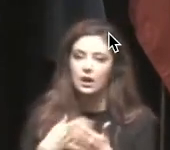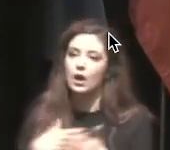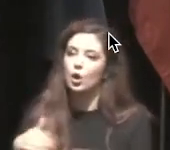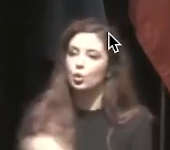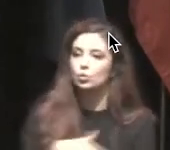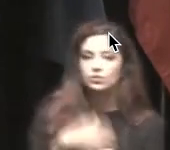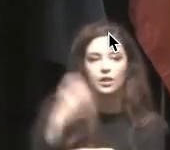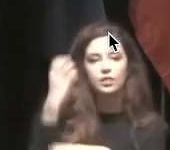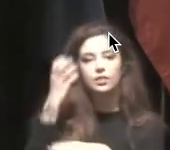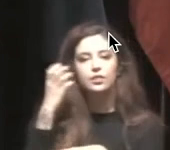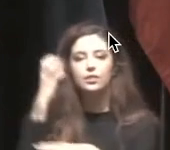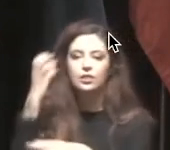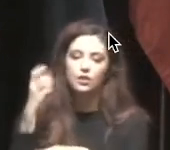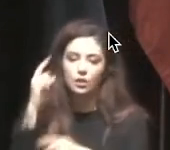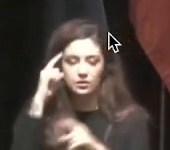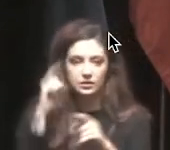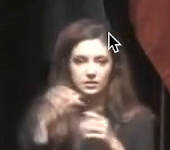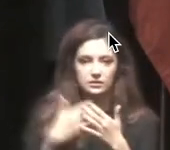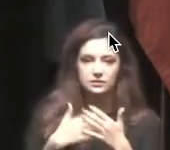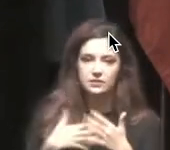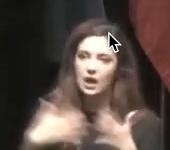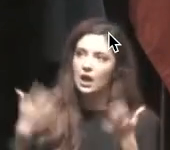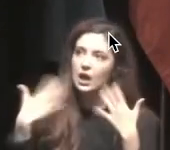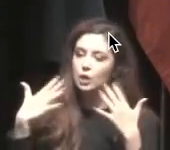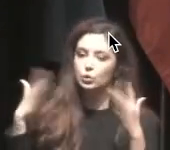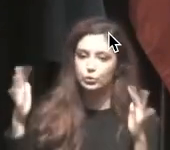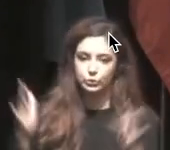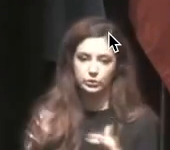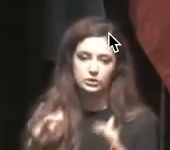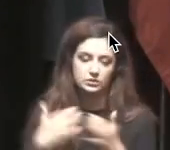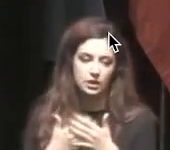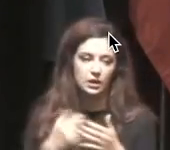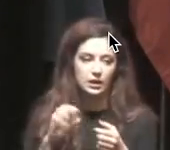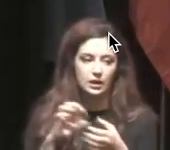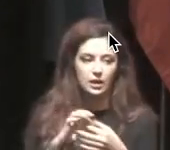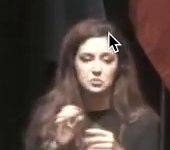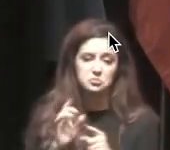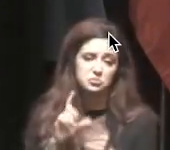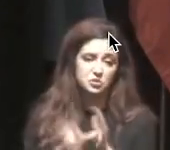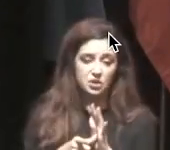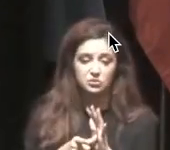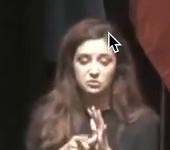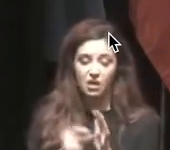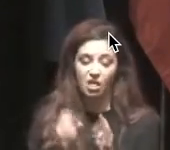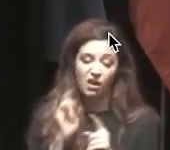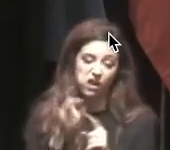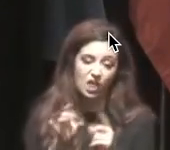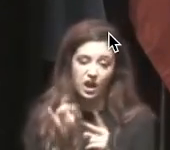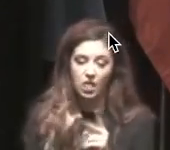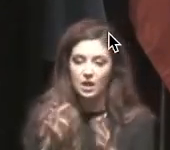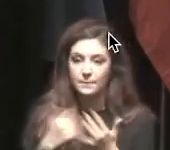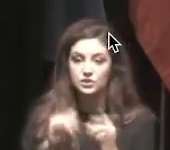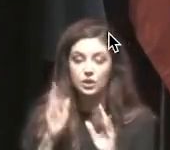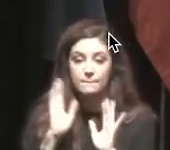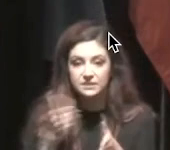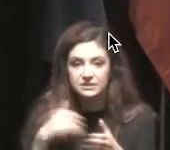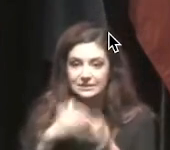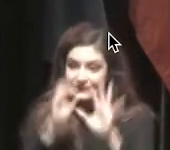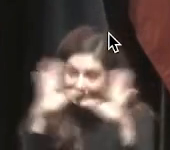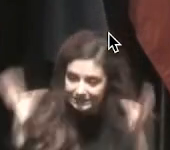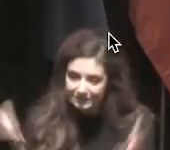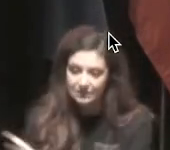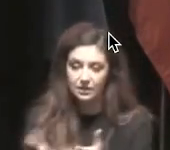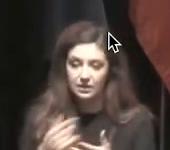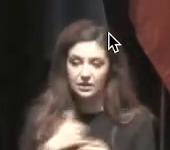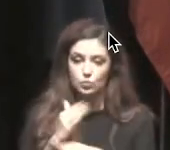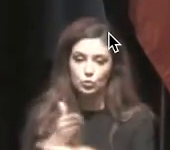agradáveis para estar e que ajudem a arrefecer a cidade. O que há são projetos pontuais, quando o que precisamos é de uma intervenção a larga escala. E o mesmo acontece